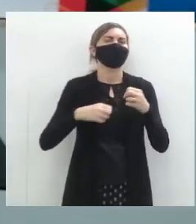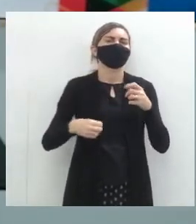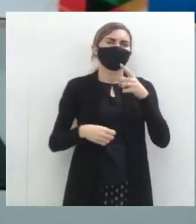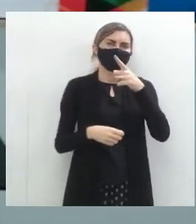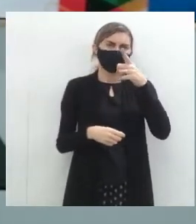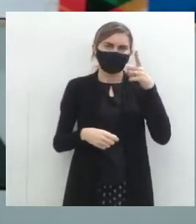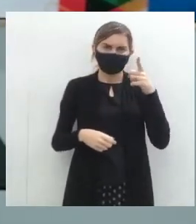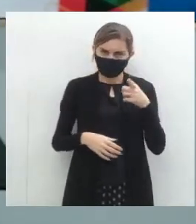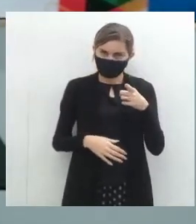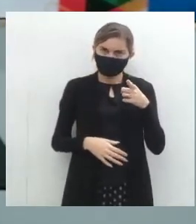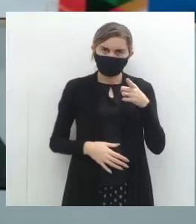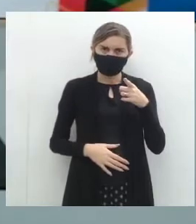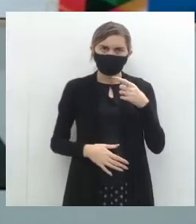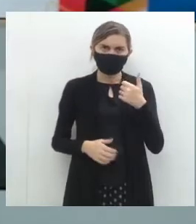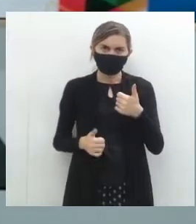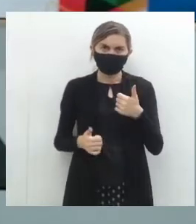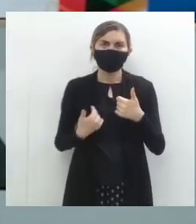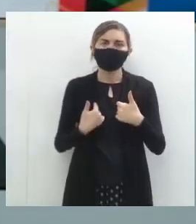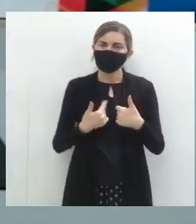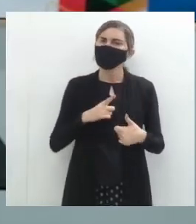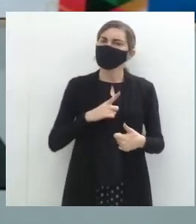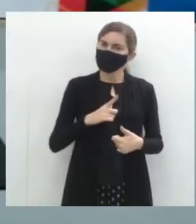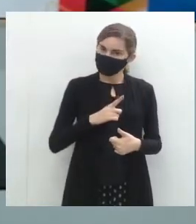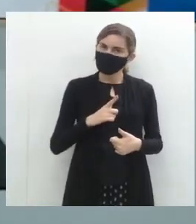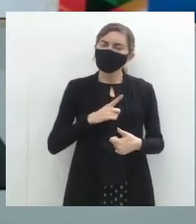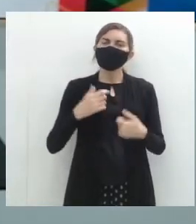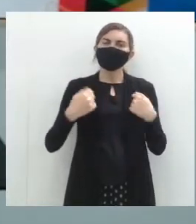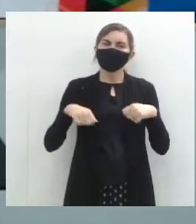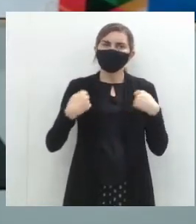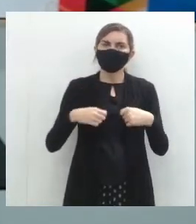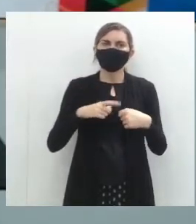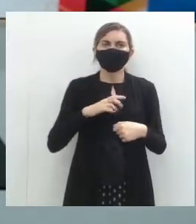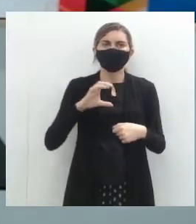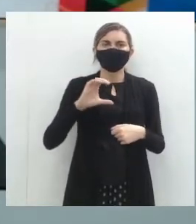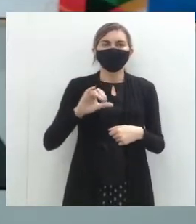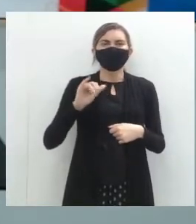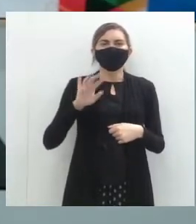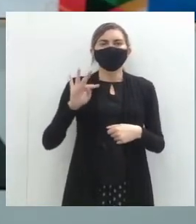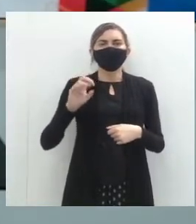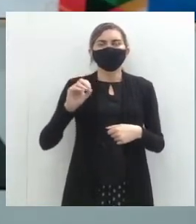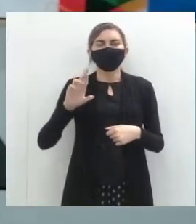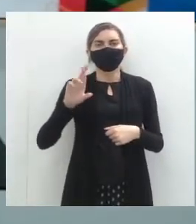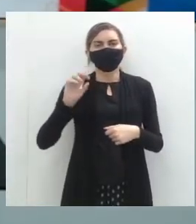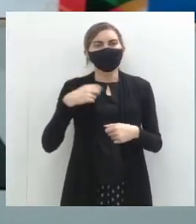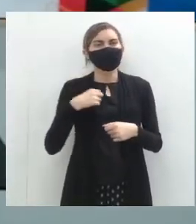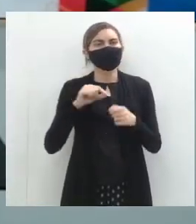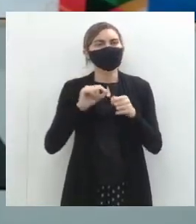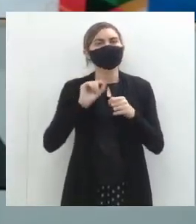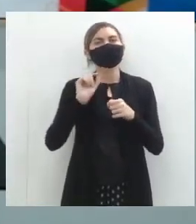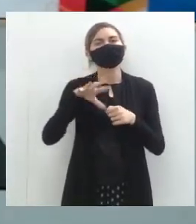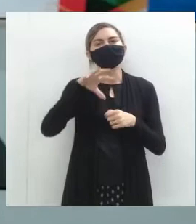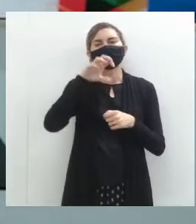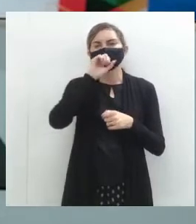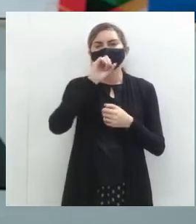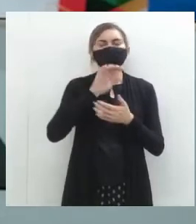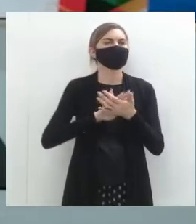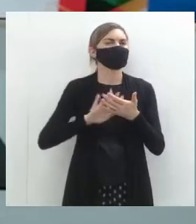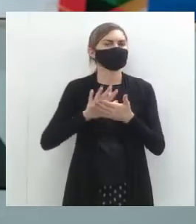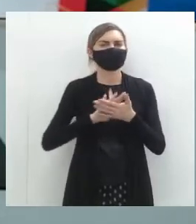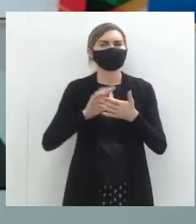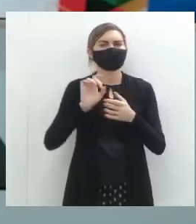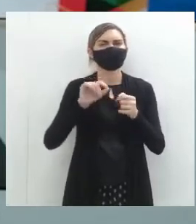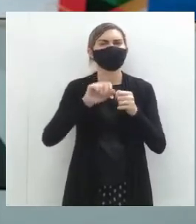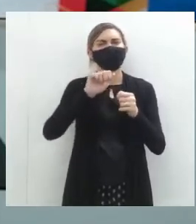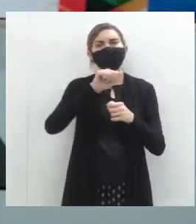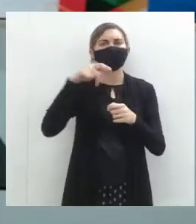vai participar da respiração celular. Eu tenho que ter citocromo. Aí você vai dizer assim, tá, mas o citocromo vai fazer o que na respiração celular? Nada, só produzir